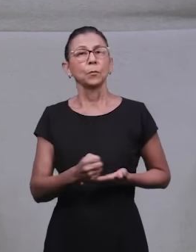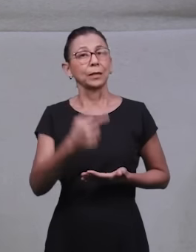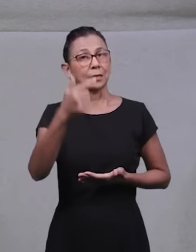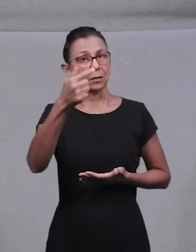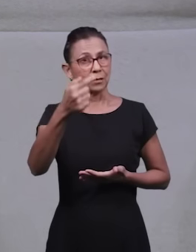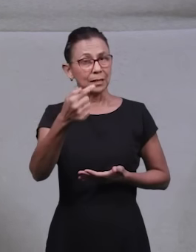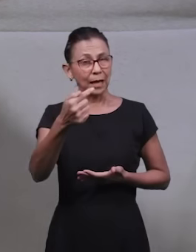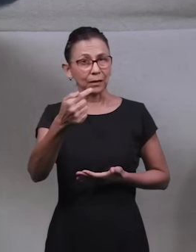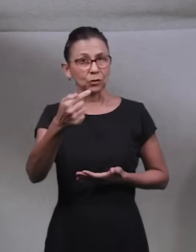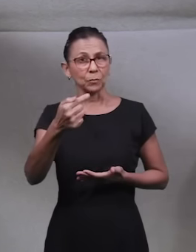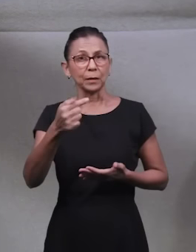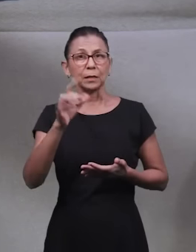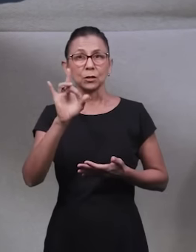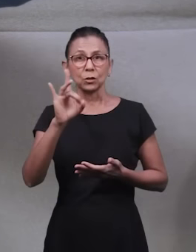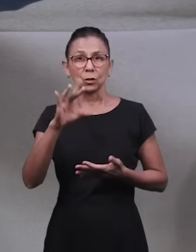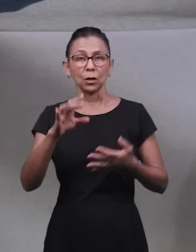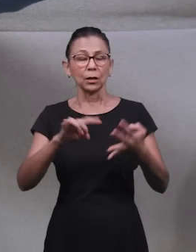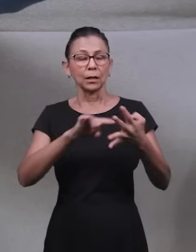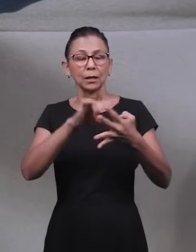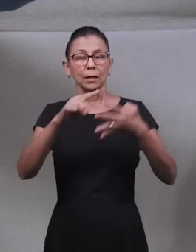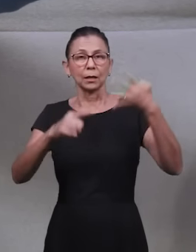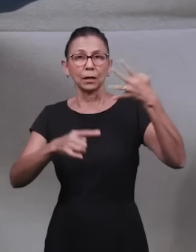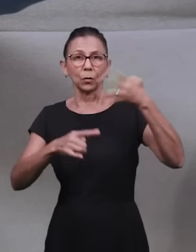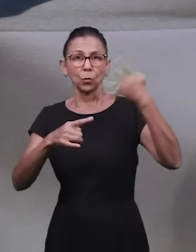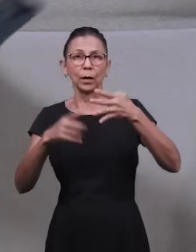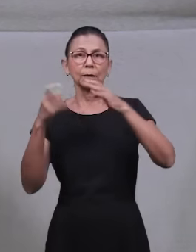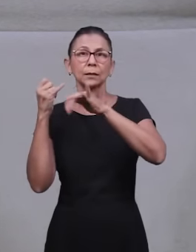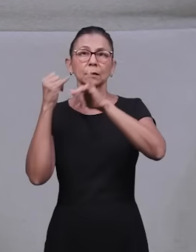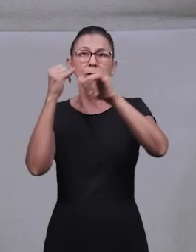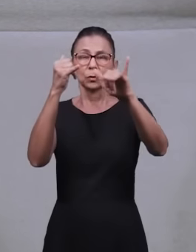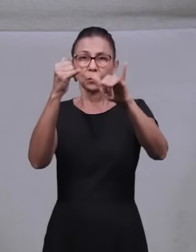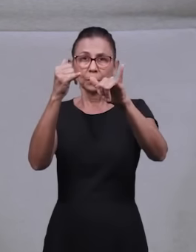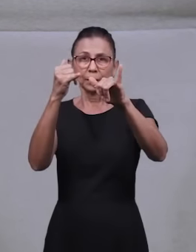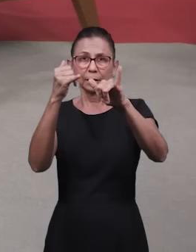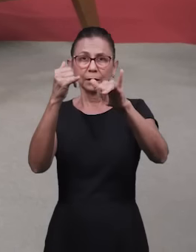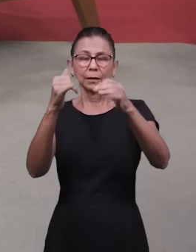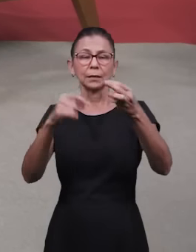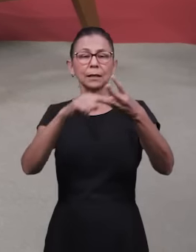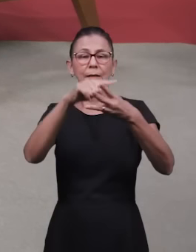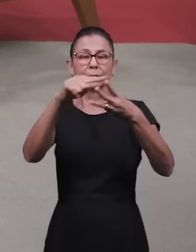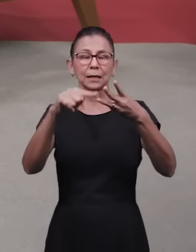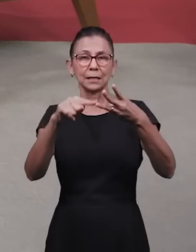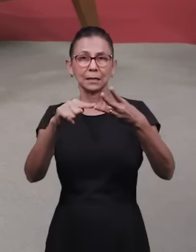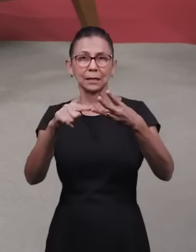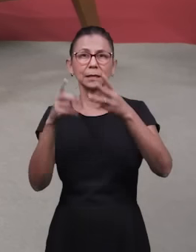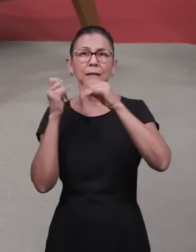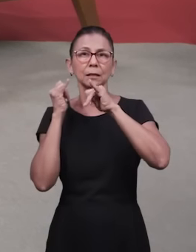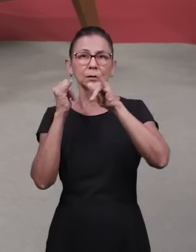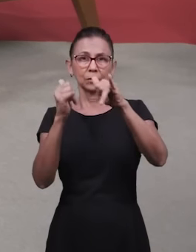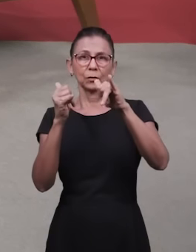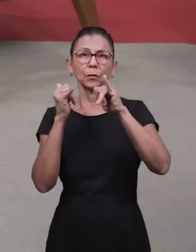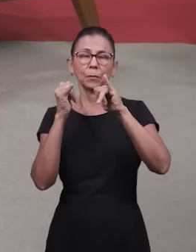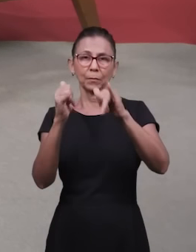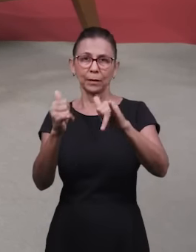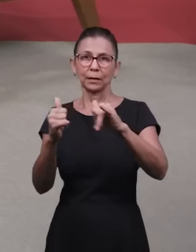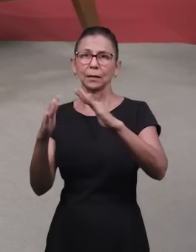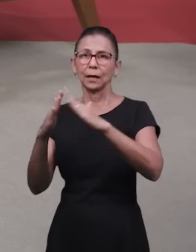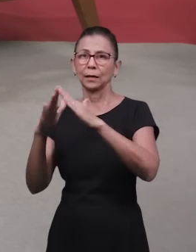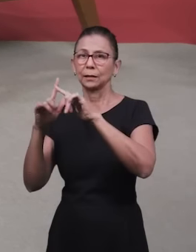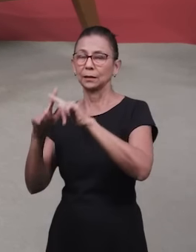sexta e da sétima, o texto é esse aí. Entendeu? São os ais. Isso. Ai ai, ai. A